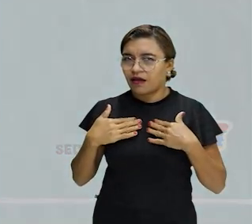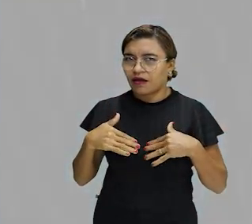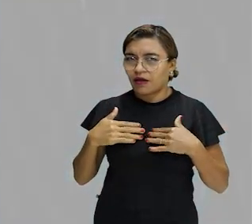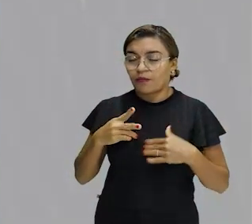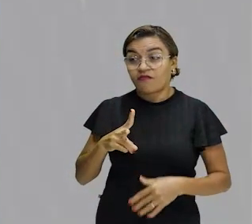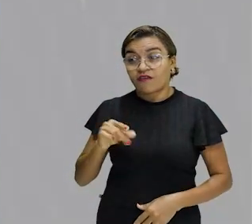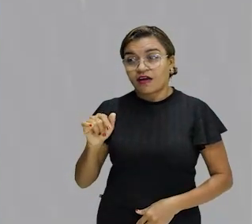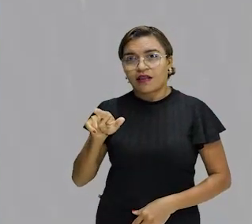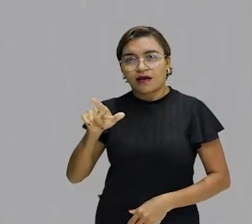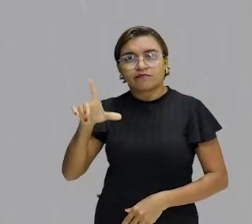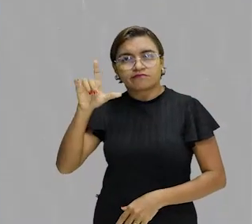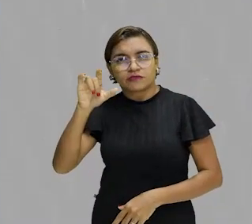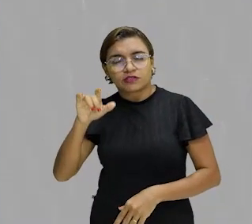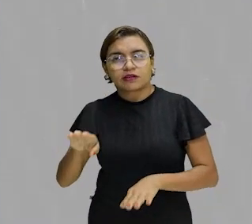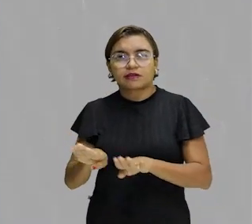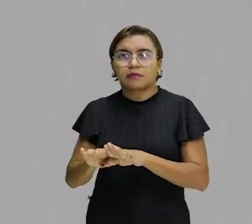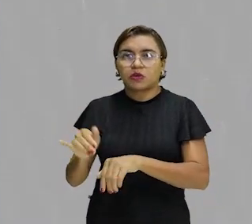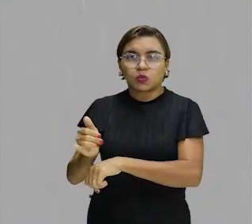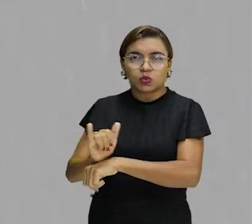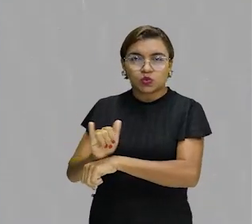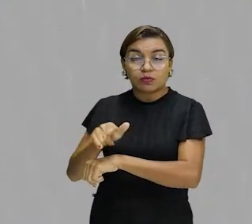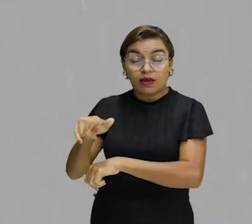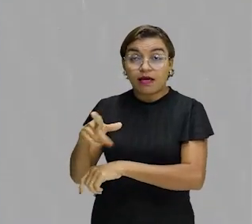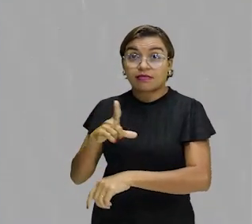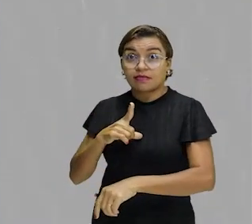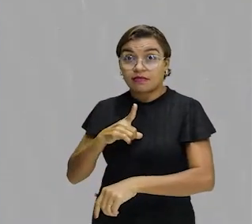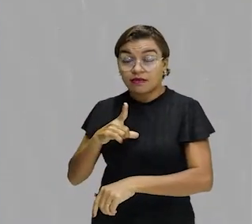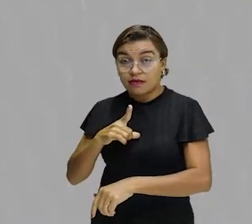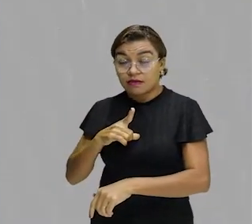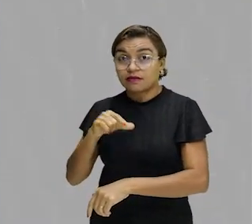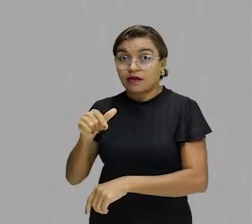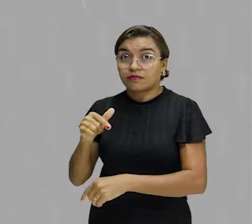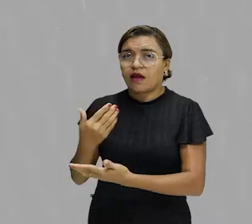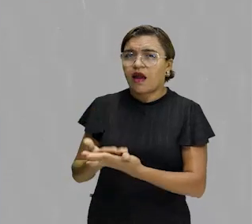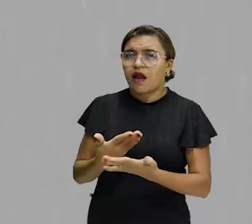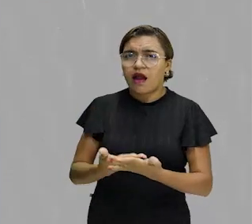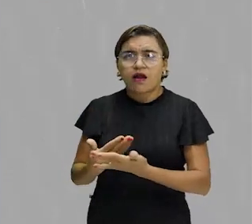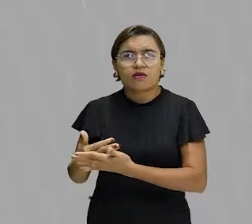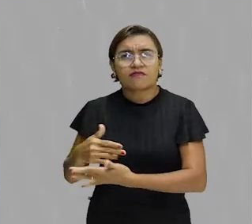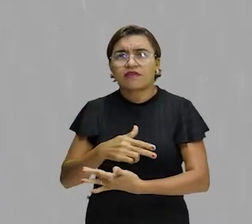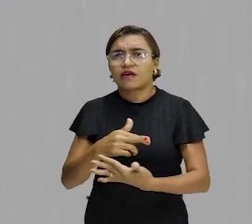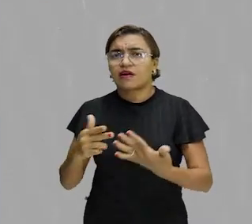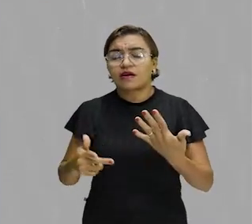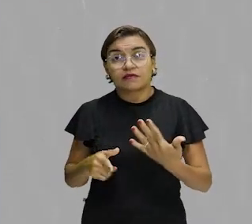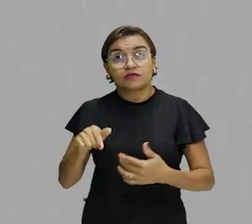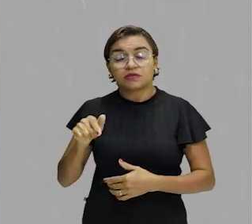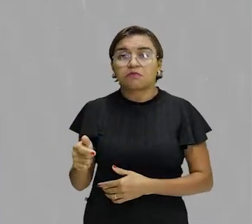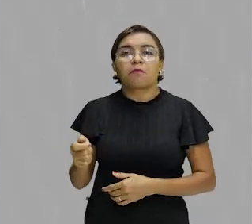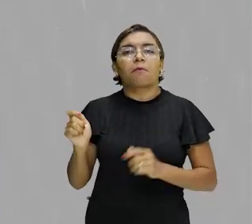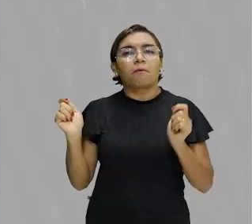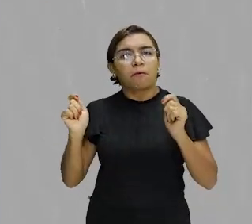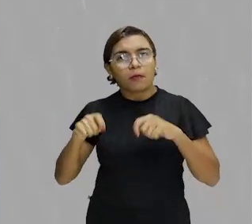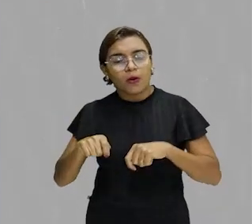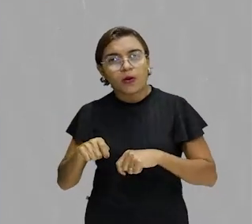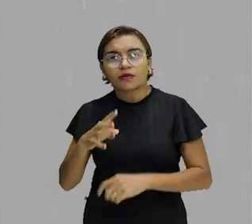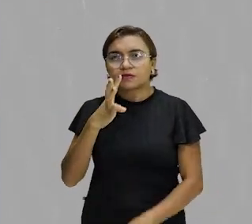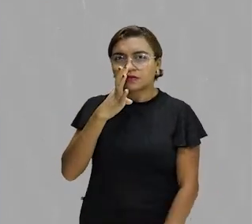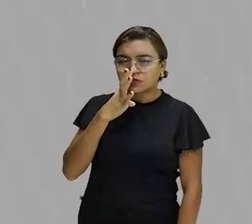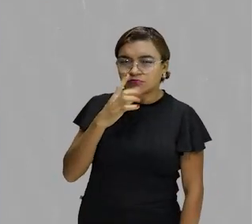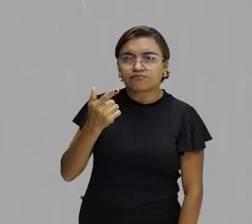a função logarítmica propriamente dita. Então, tá? Qualquer dúvida, qualquer problema. Ai, faz um tempinho que eu estudei